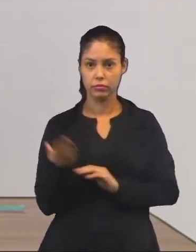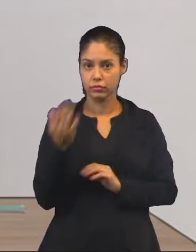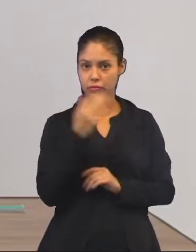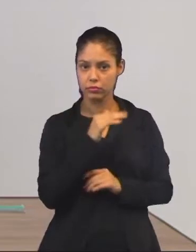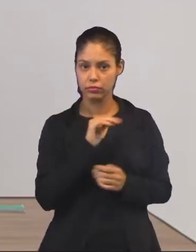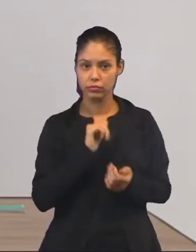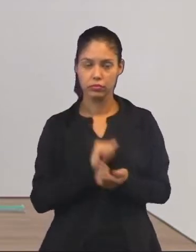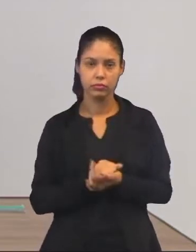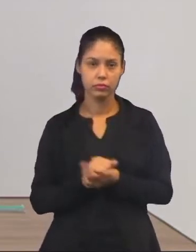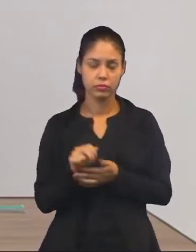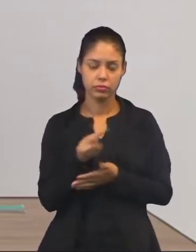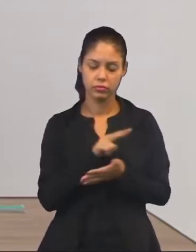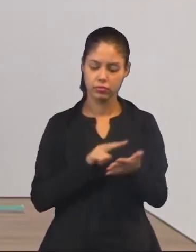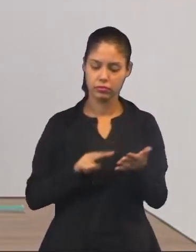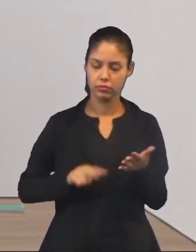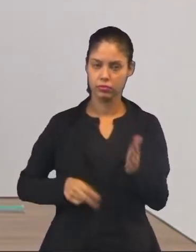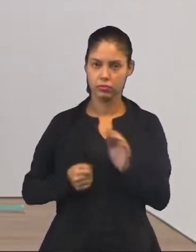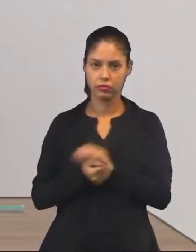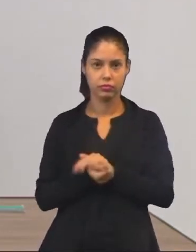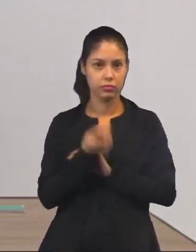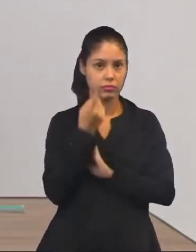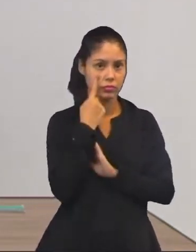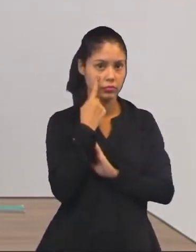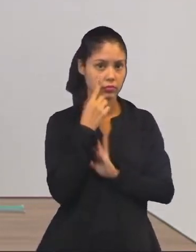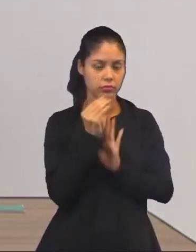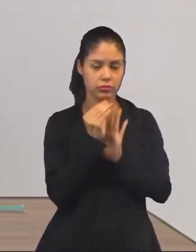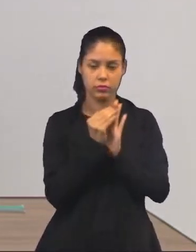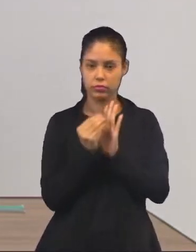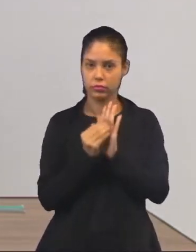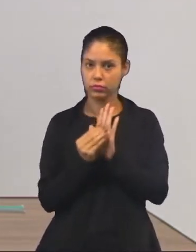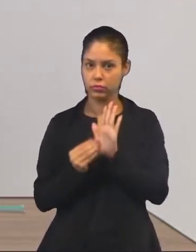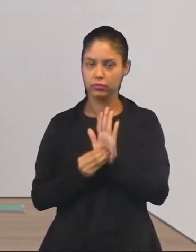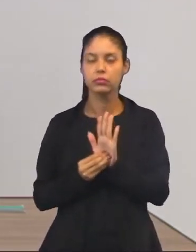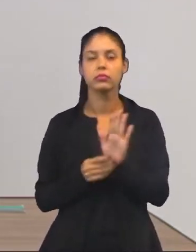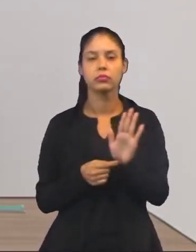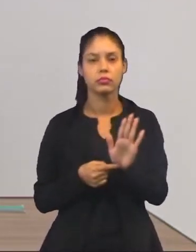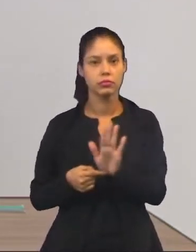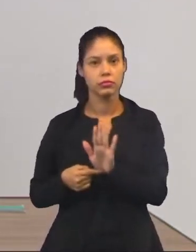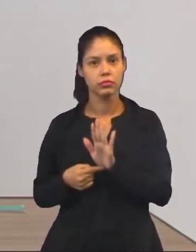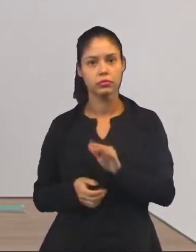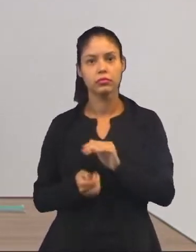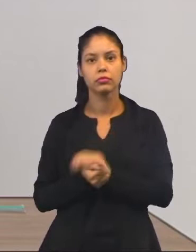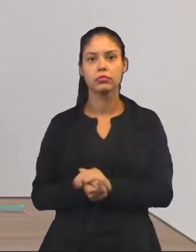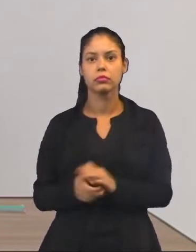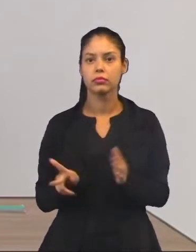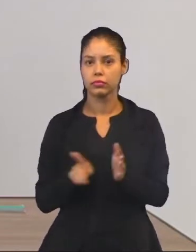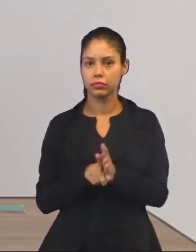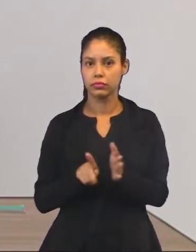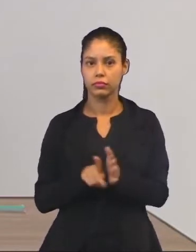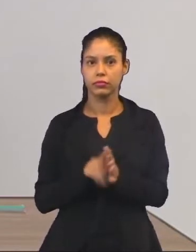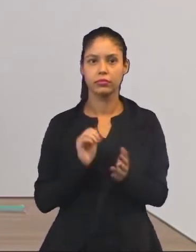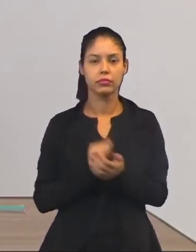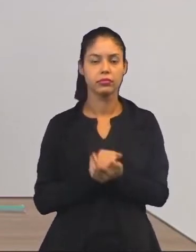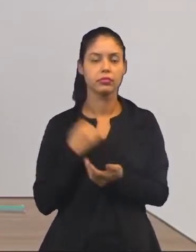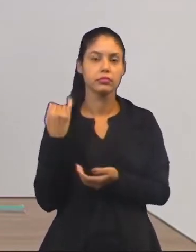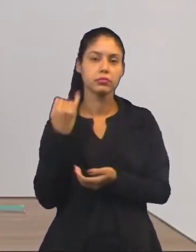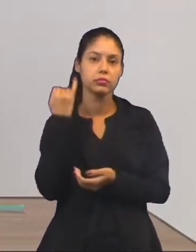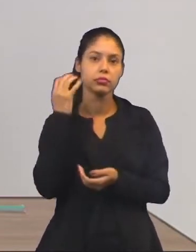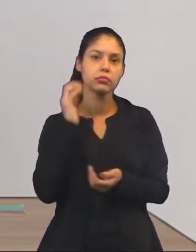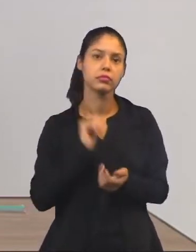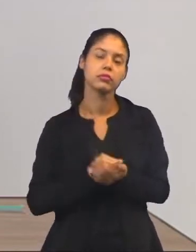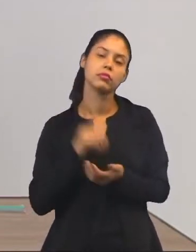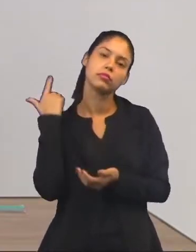lá na nossa situação e vamos grifar os dados que são nos mostrados e que serão extremamente importantes